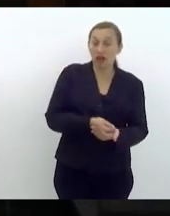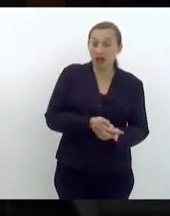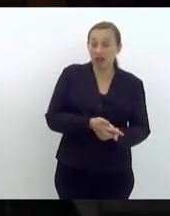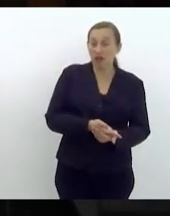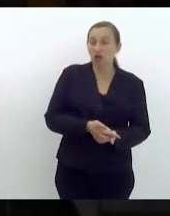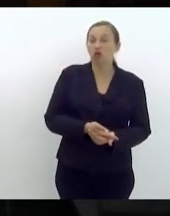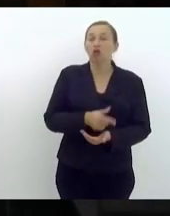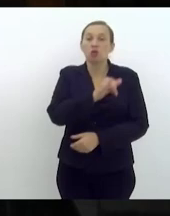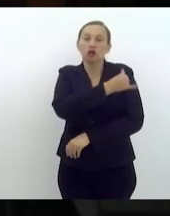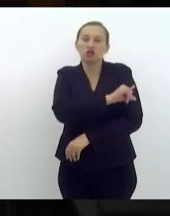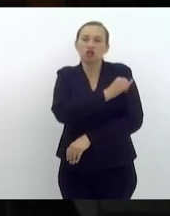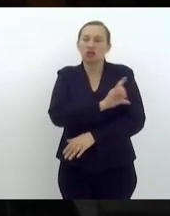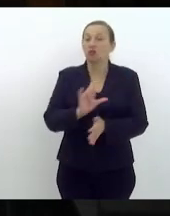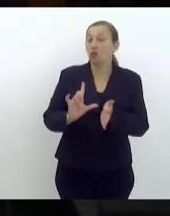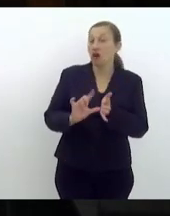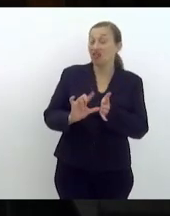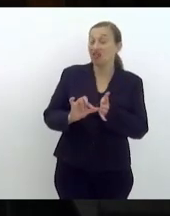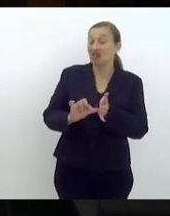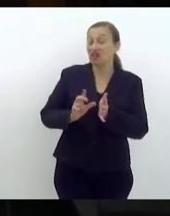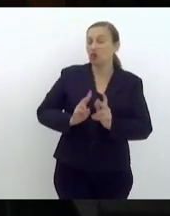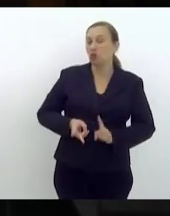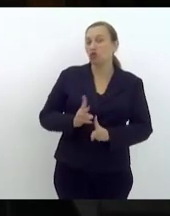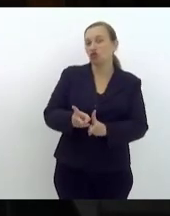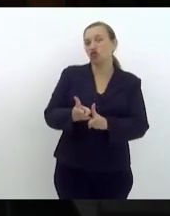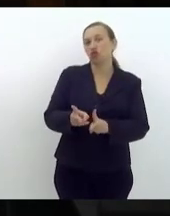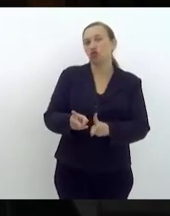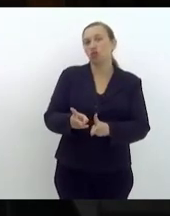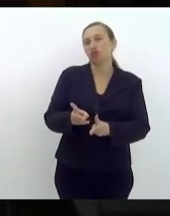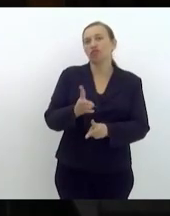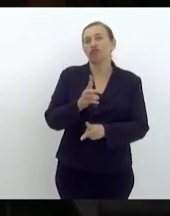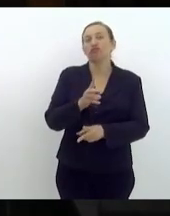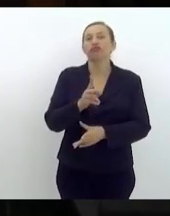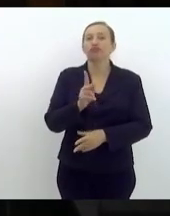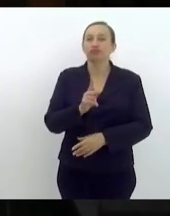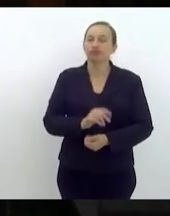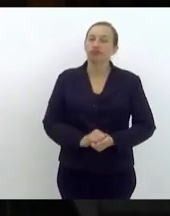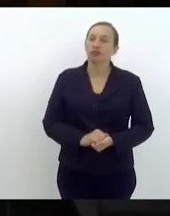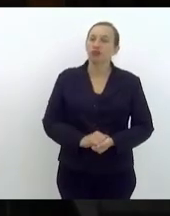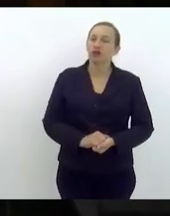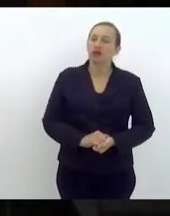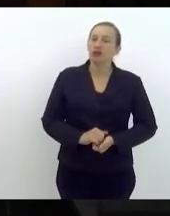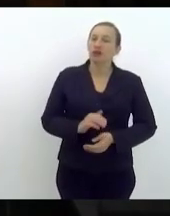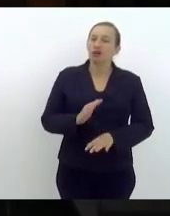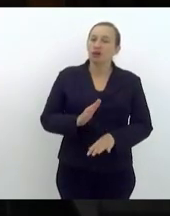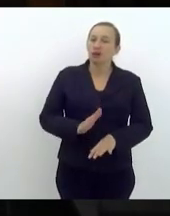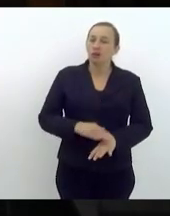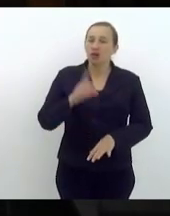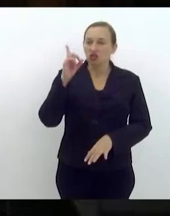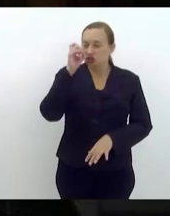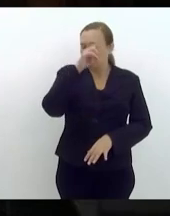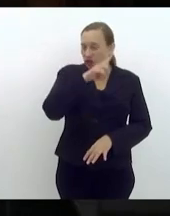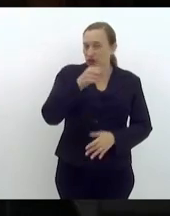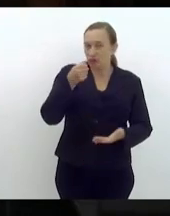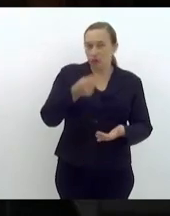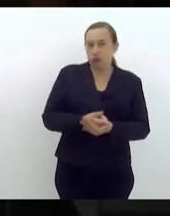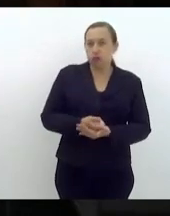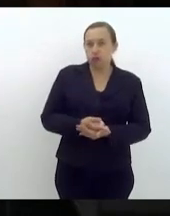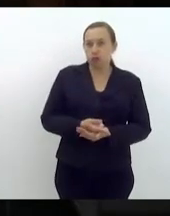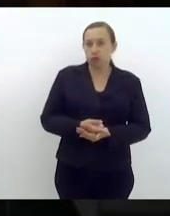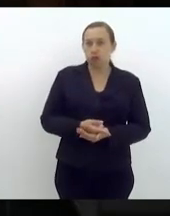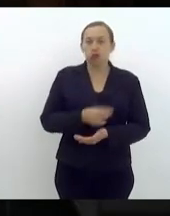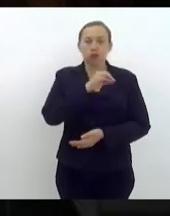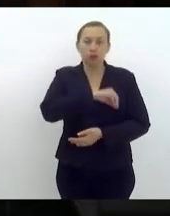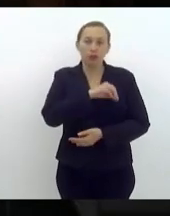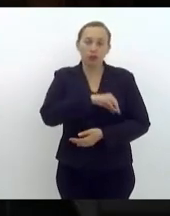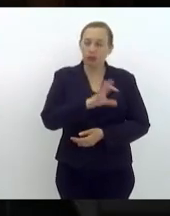Rio de Janeiro continua sendo o estado cujo salários dos professores estão mais distantes do piso no Brasil não dá